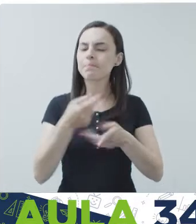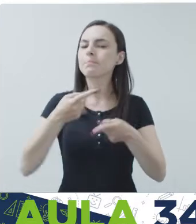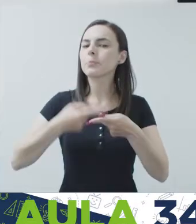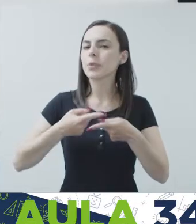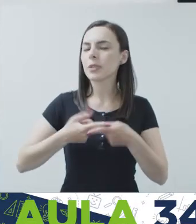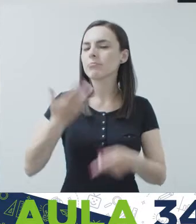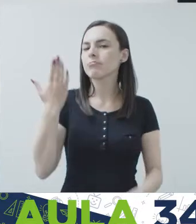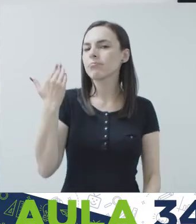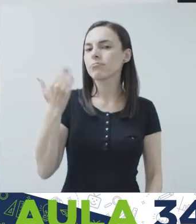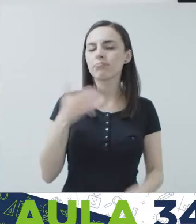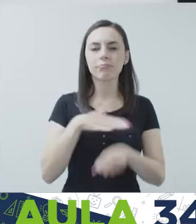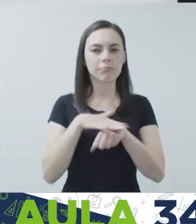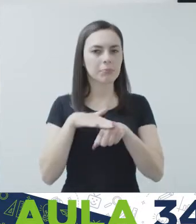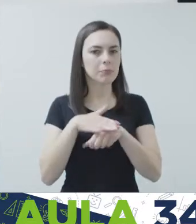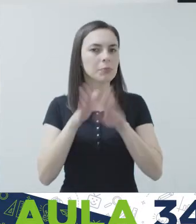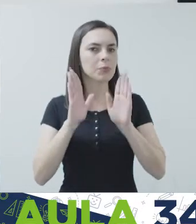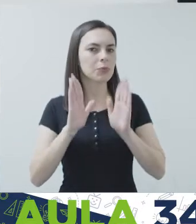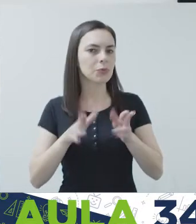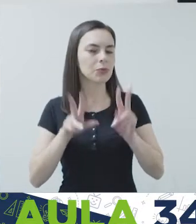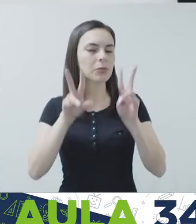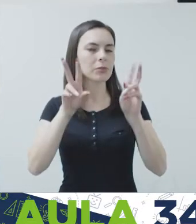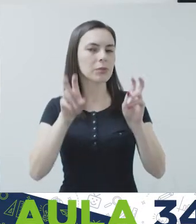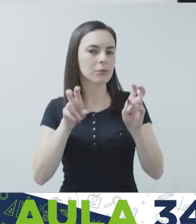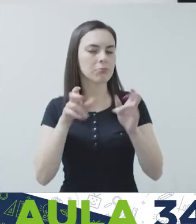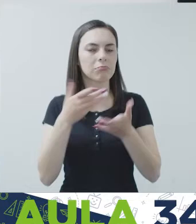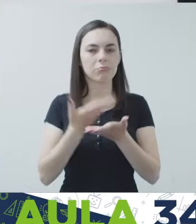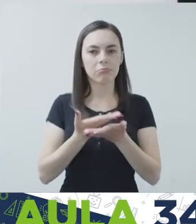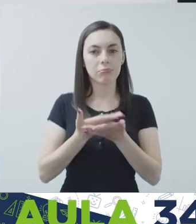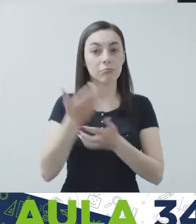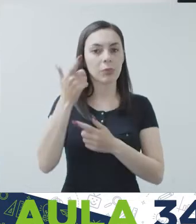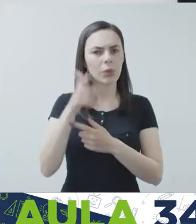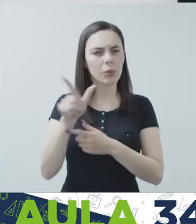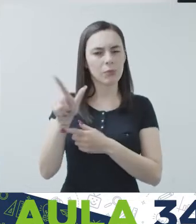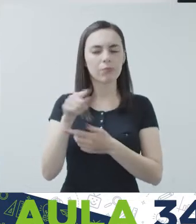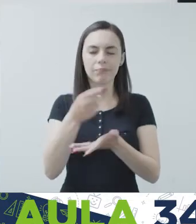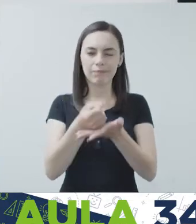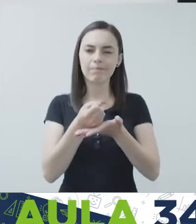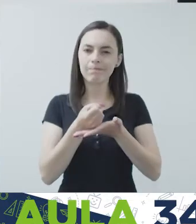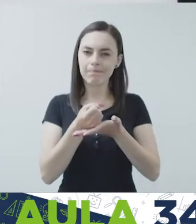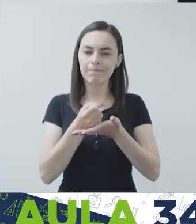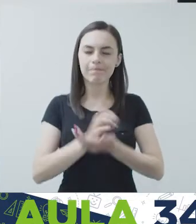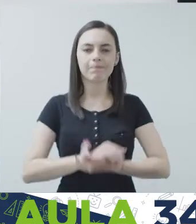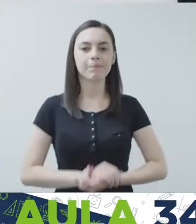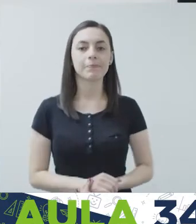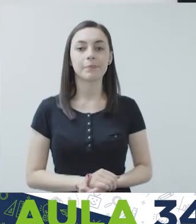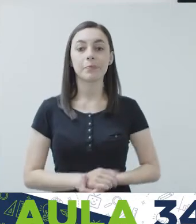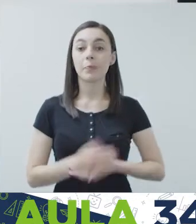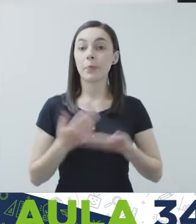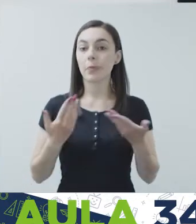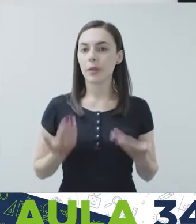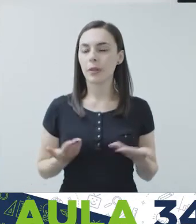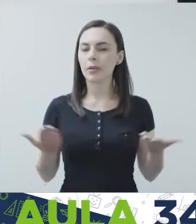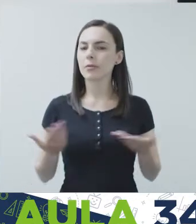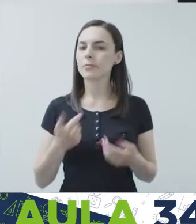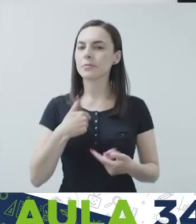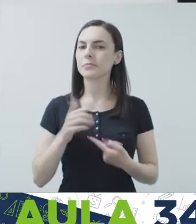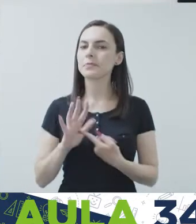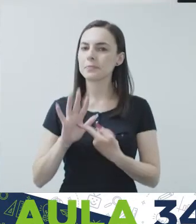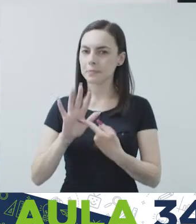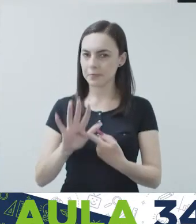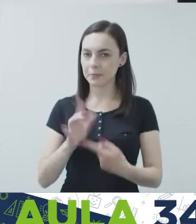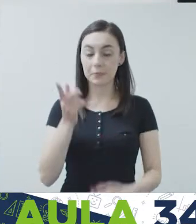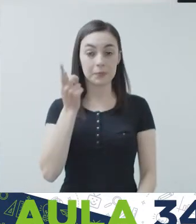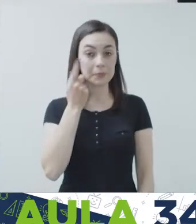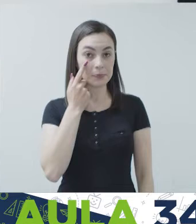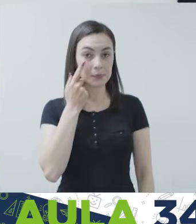já conversamos sobre esse assunto em outra aula. Vocês me ajudam? Então a professora Márcia vai mostrar aqui para vocês.